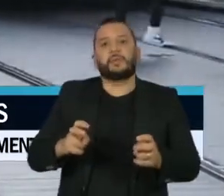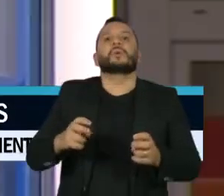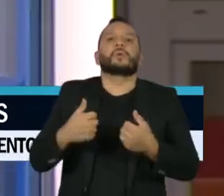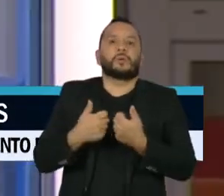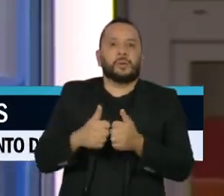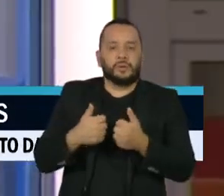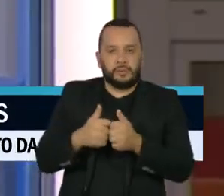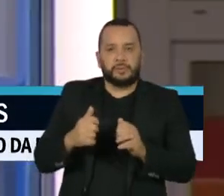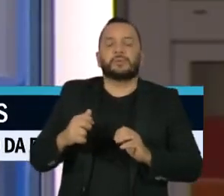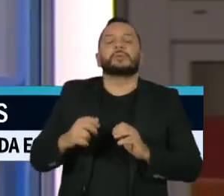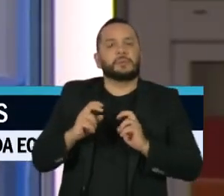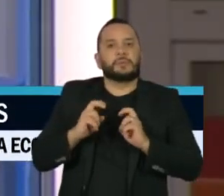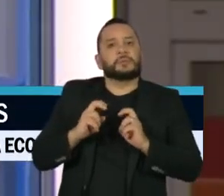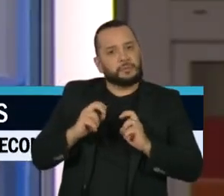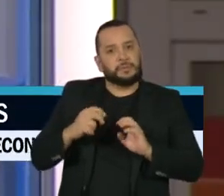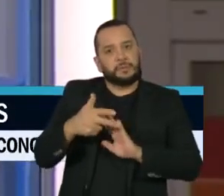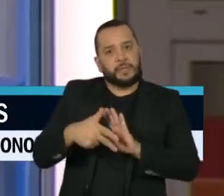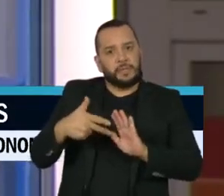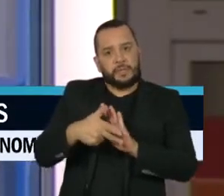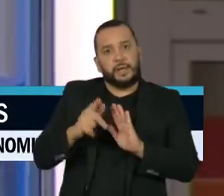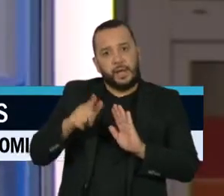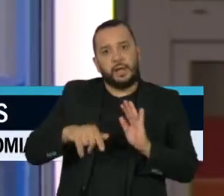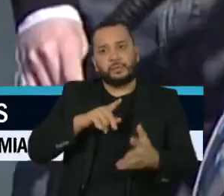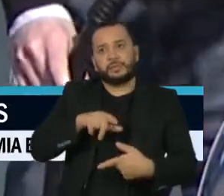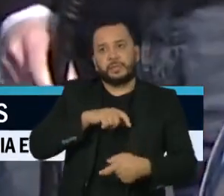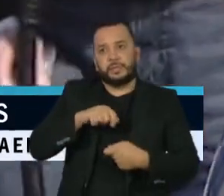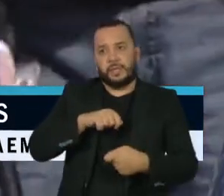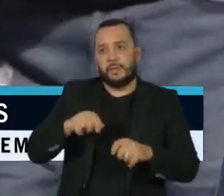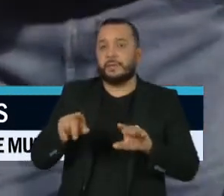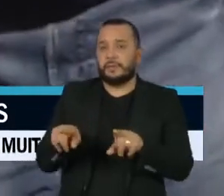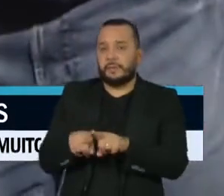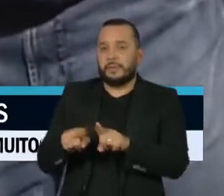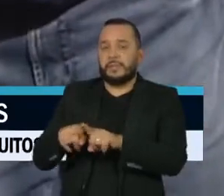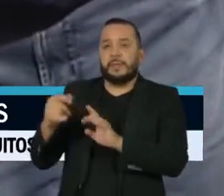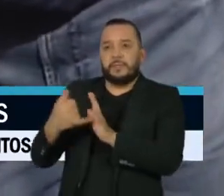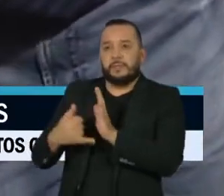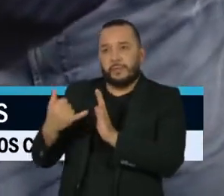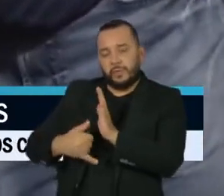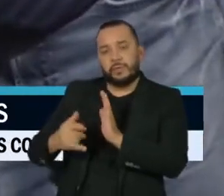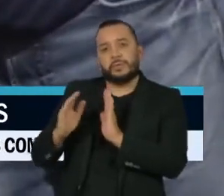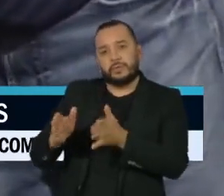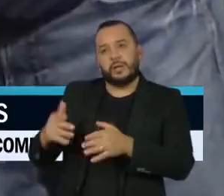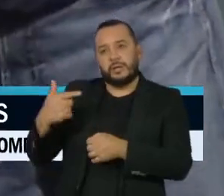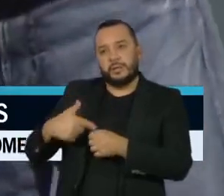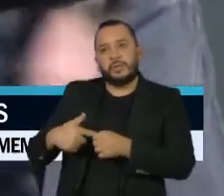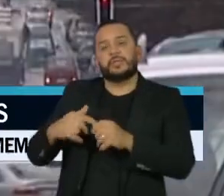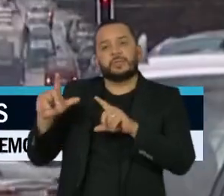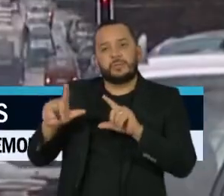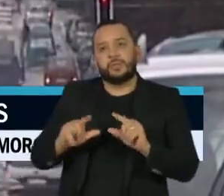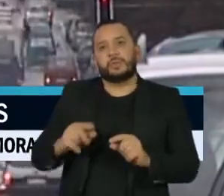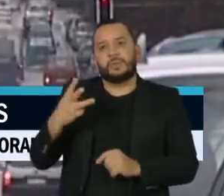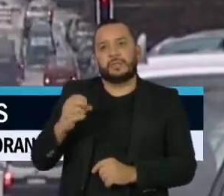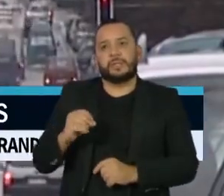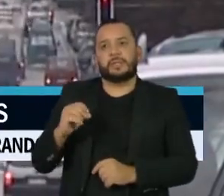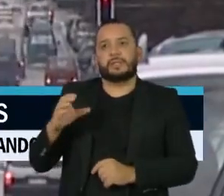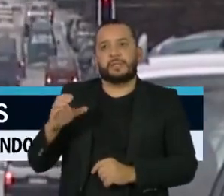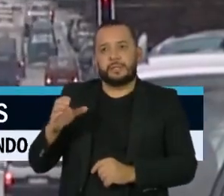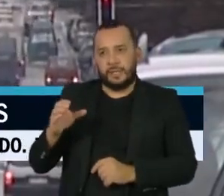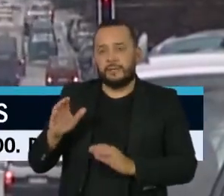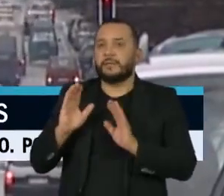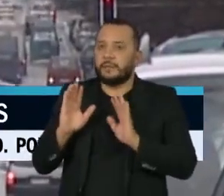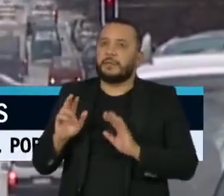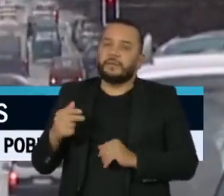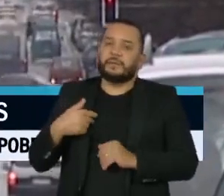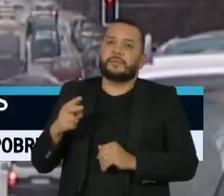sustentável mas o imposto sobre gasolina também caiu 30 centavos de Euro por litro a simular o uso do carro